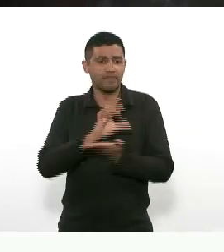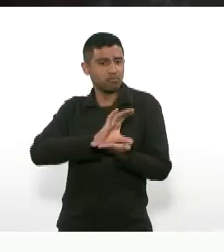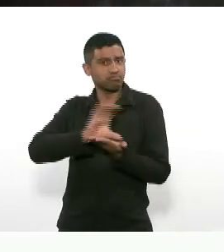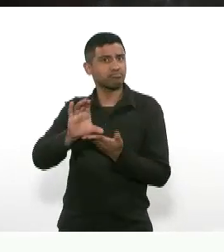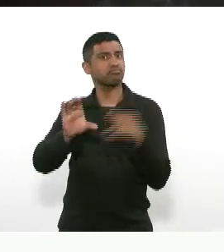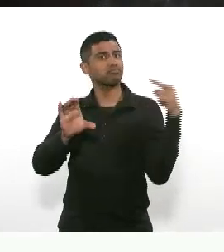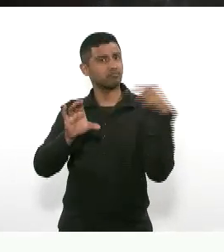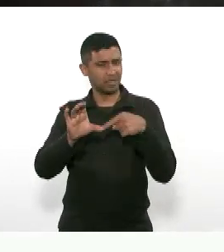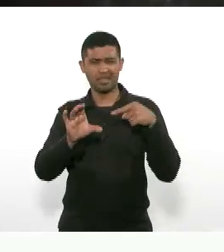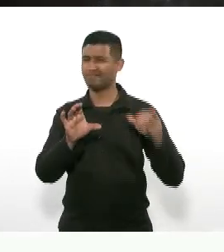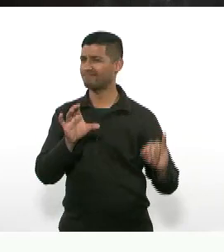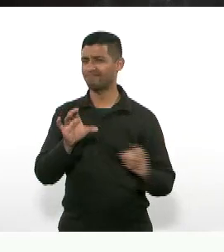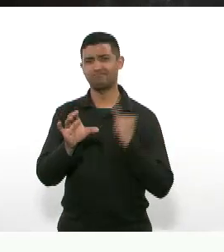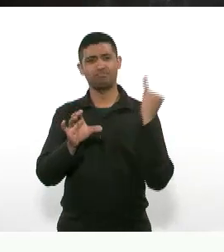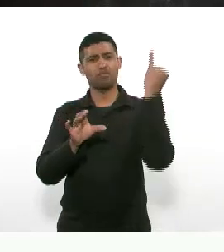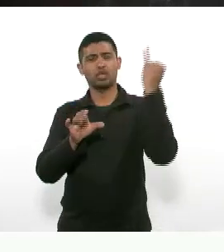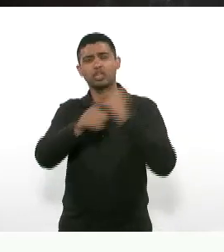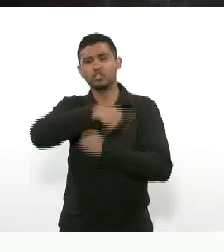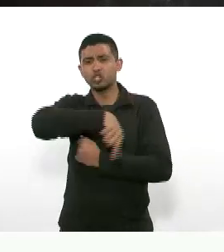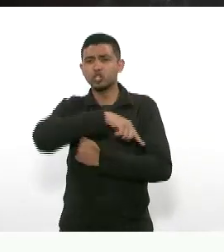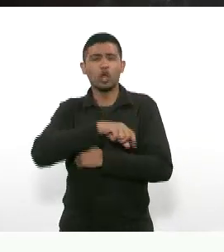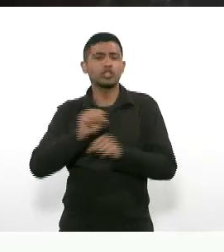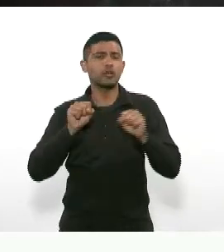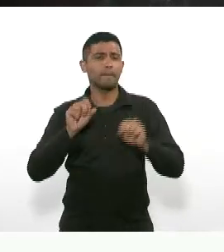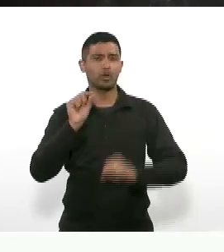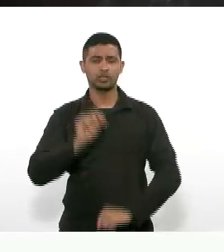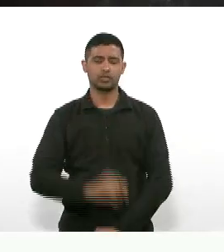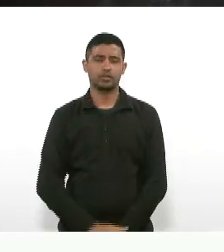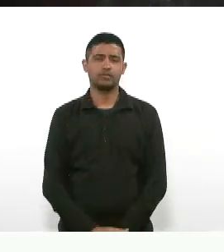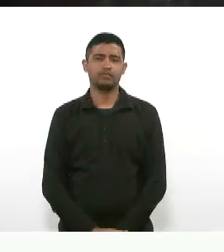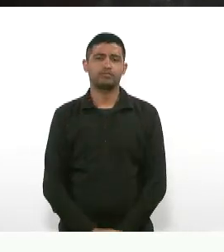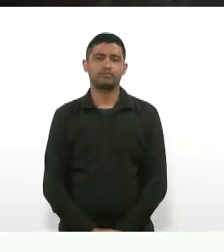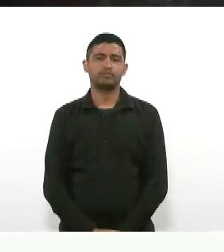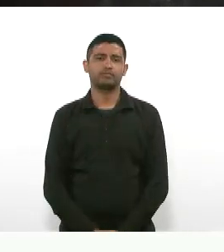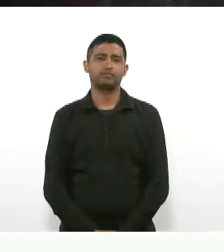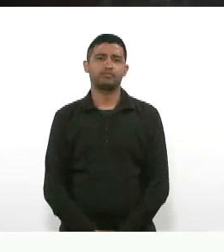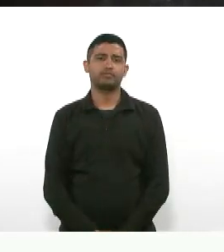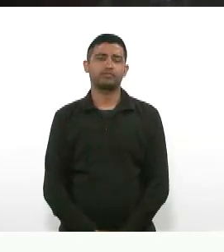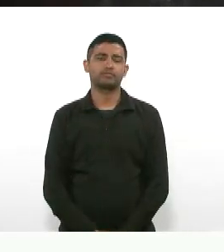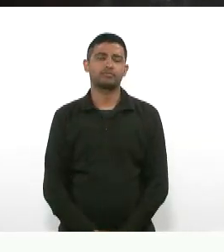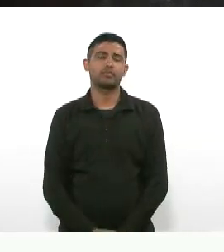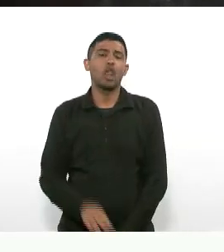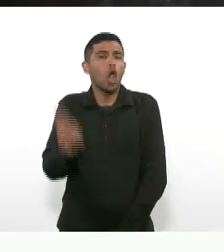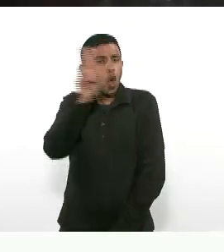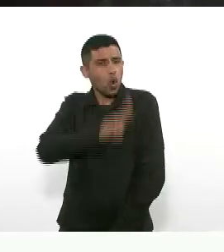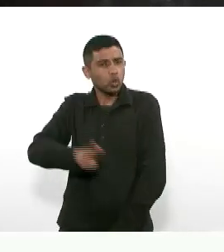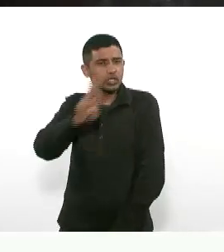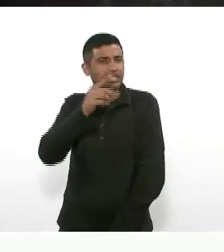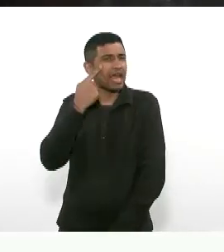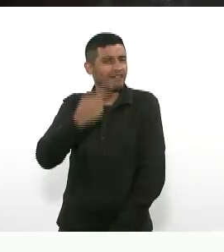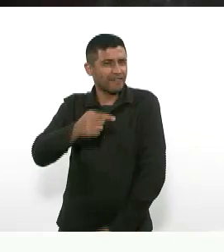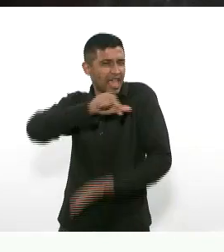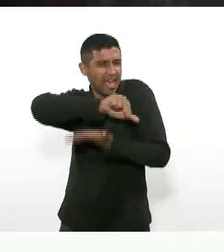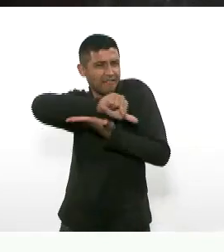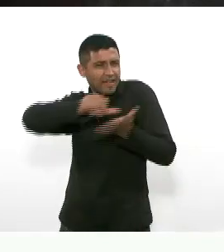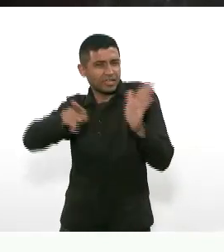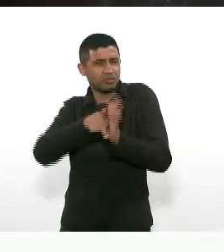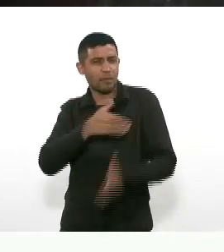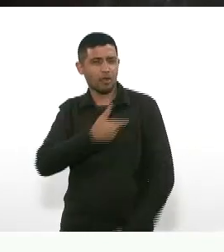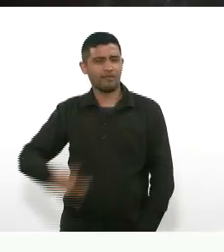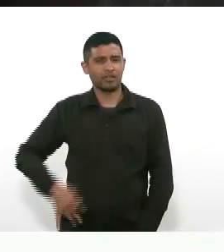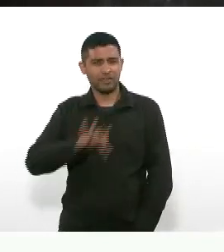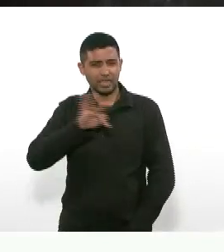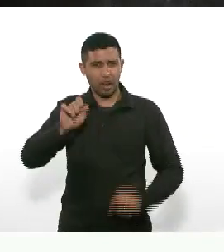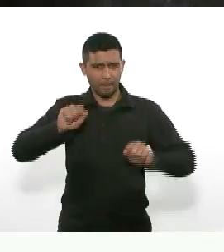fundo é fundamental para que a gente possa ter aí a utilização dos recursos do governo federal. Pode